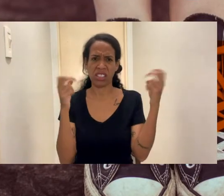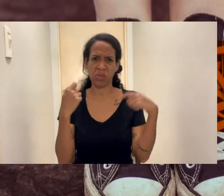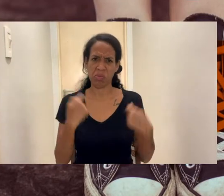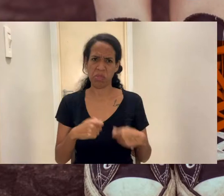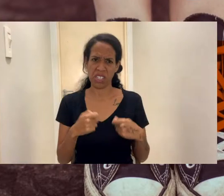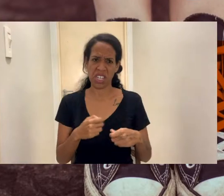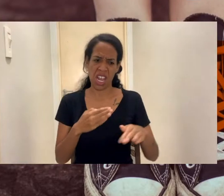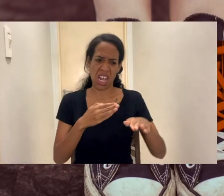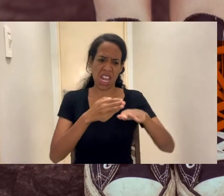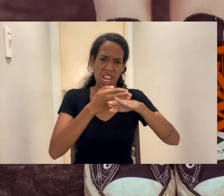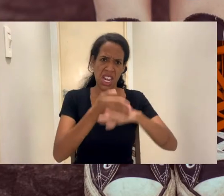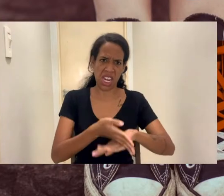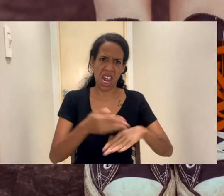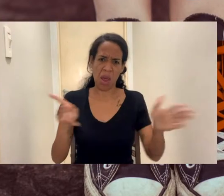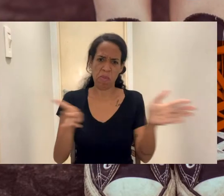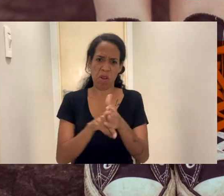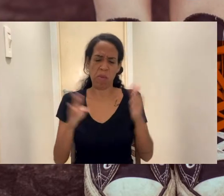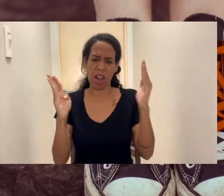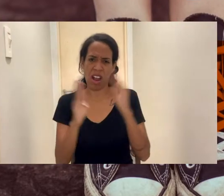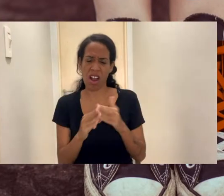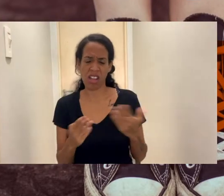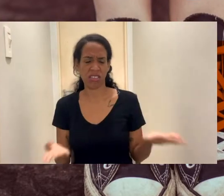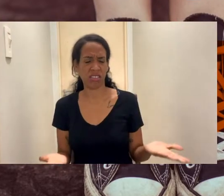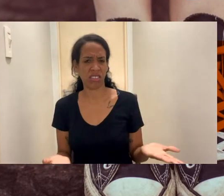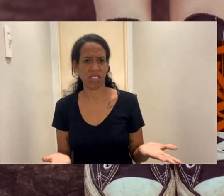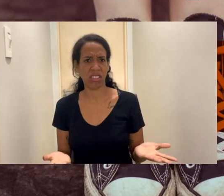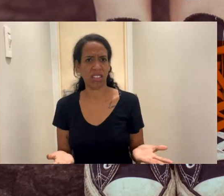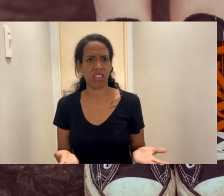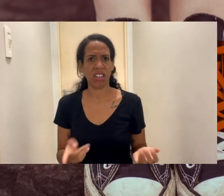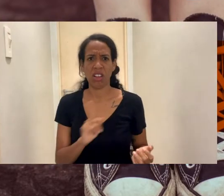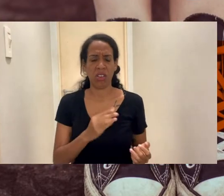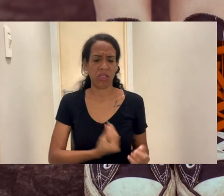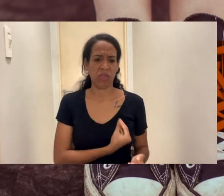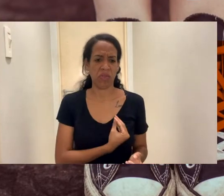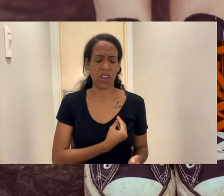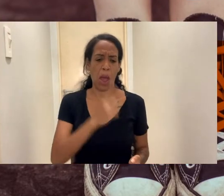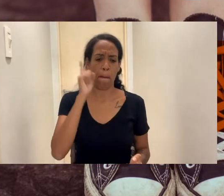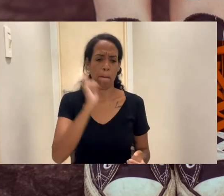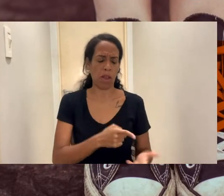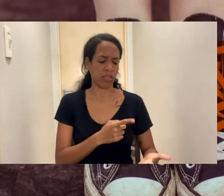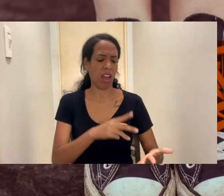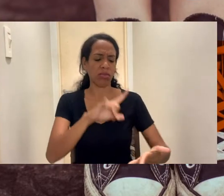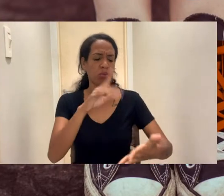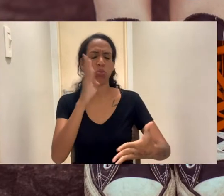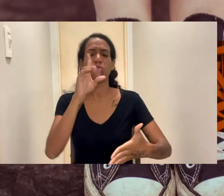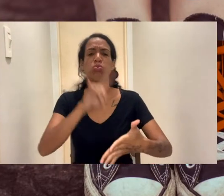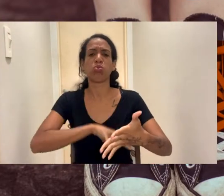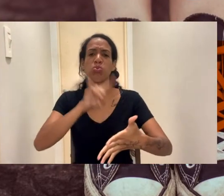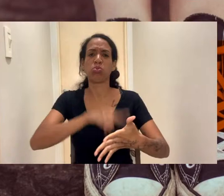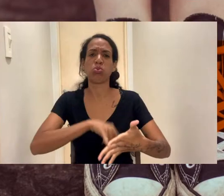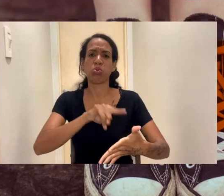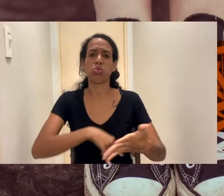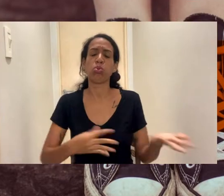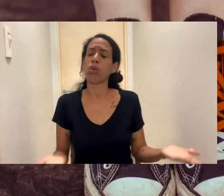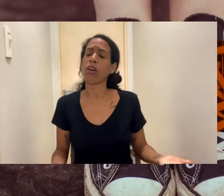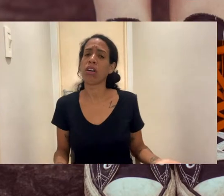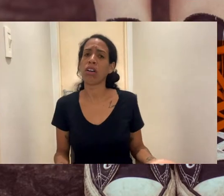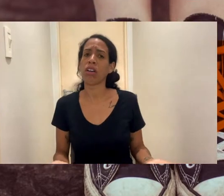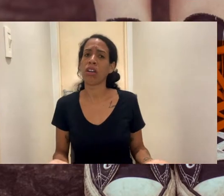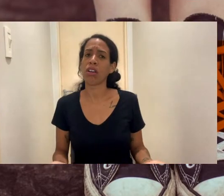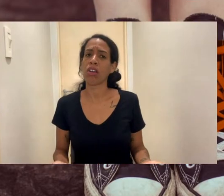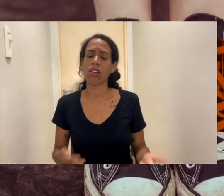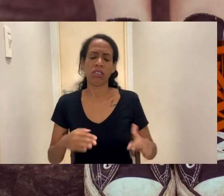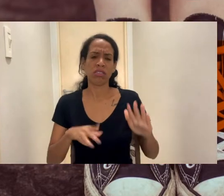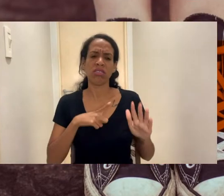invasão das suas próprias casas sem a permanência de um mandado de busca e apreensão, eles merecem, né, uma série